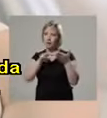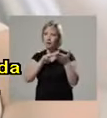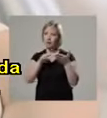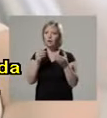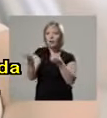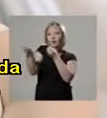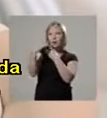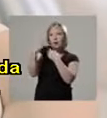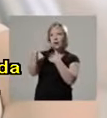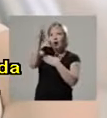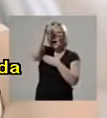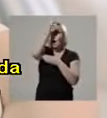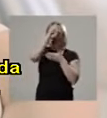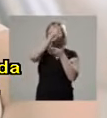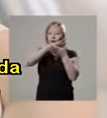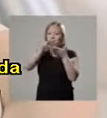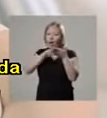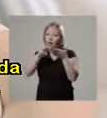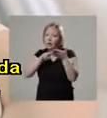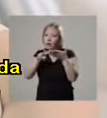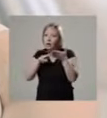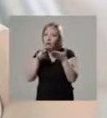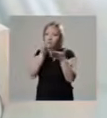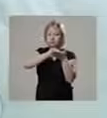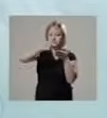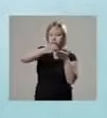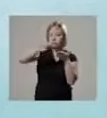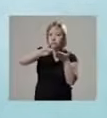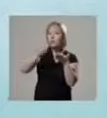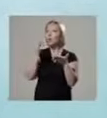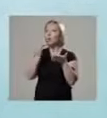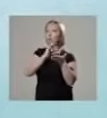ampliadas, mas eu fui alfabetizada pelo método Braille.